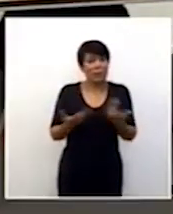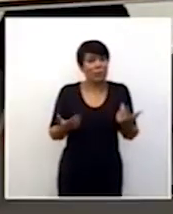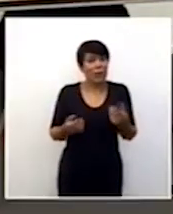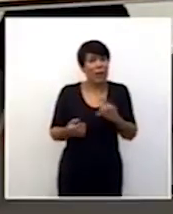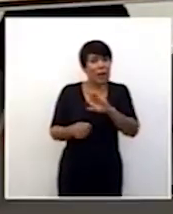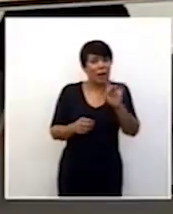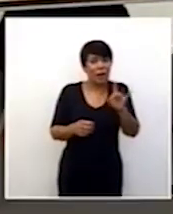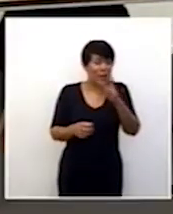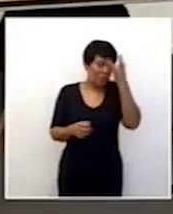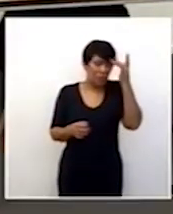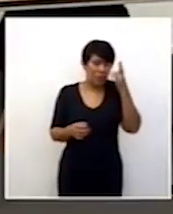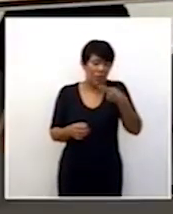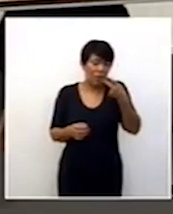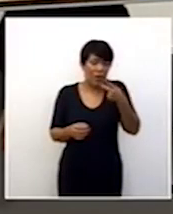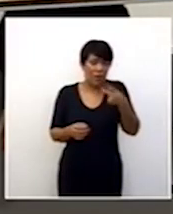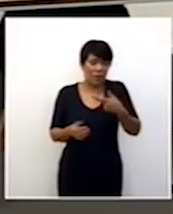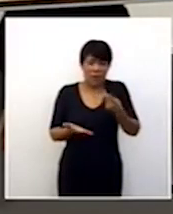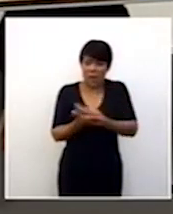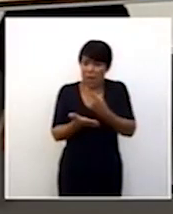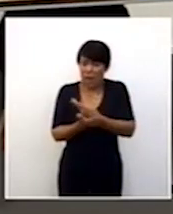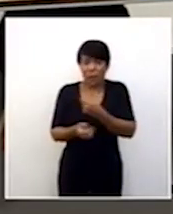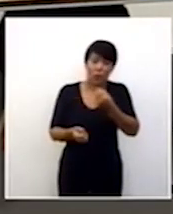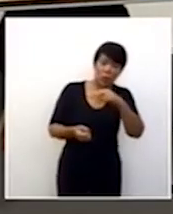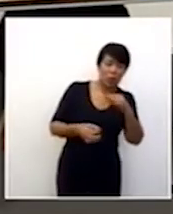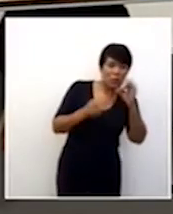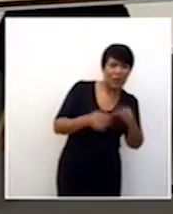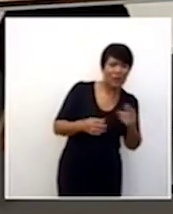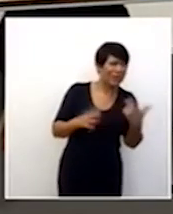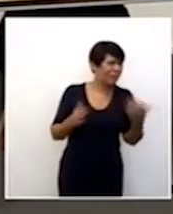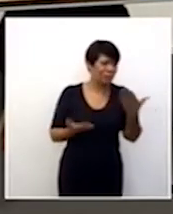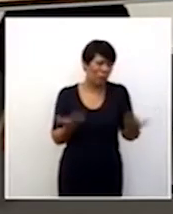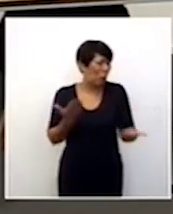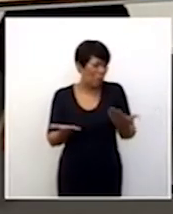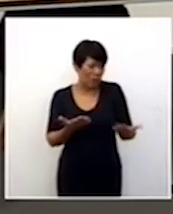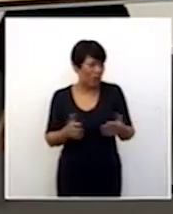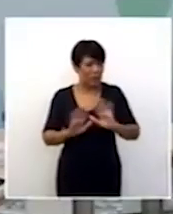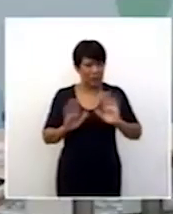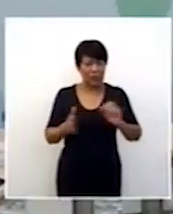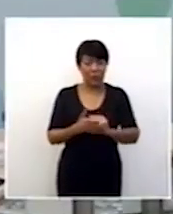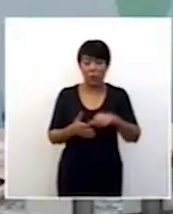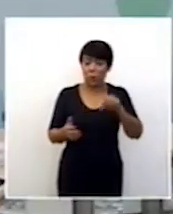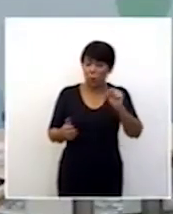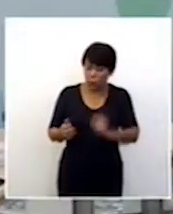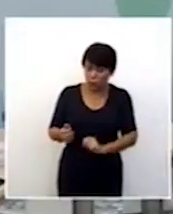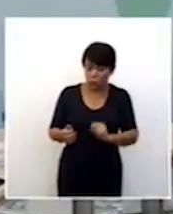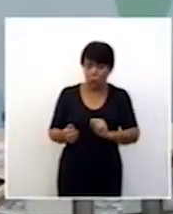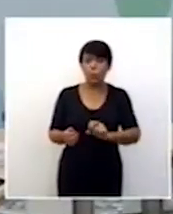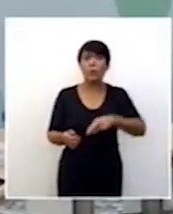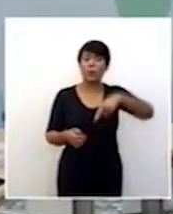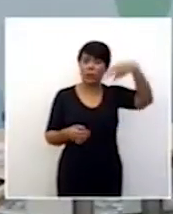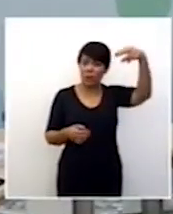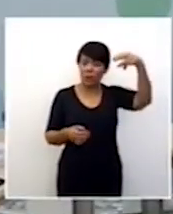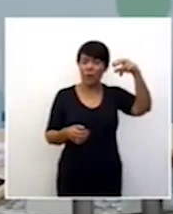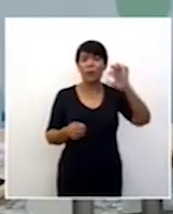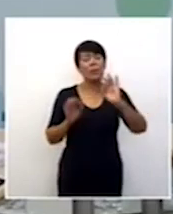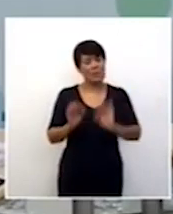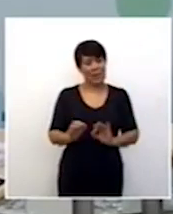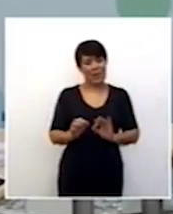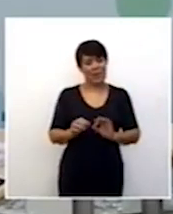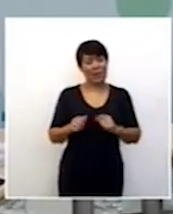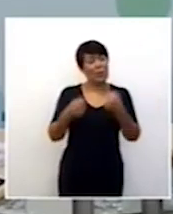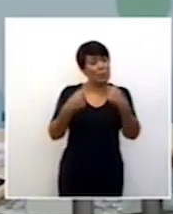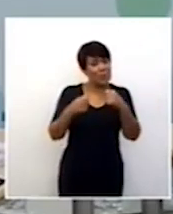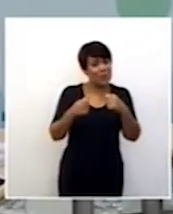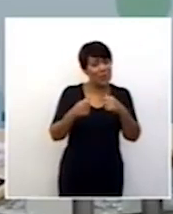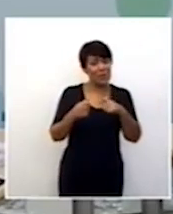E é necessário que tenha um padrão para otimizar a língua que é falada tanto no sul quanto no norte. Nós somos um país enorme e é preciso seguir